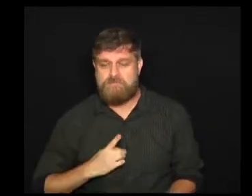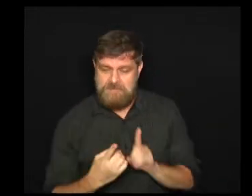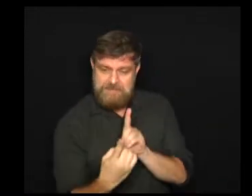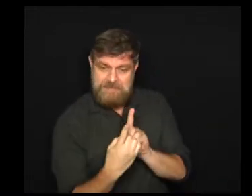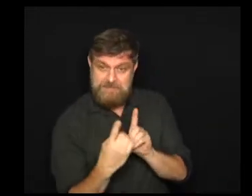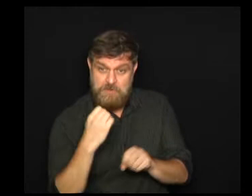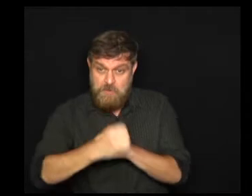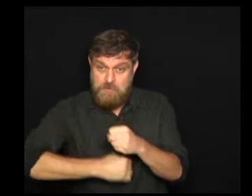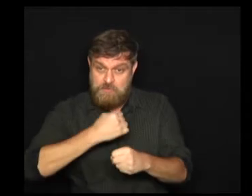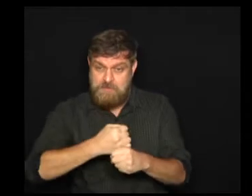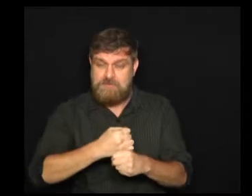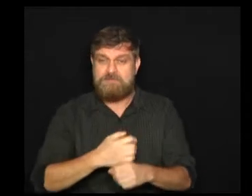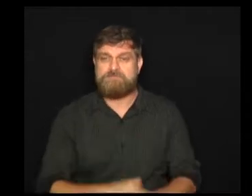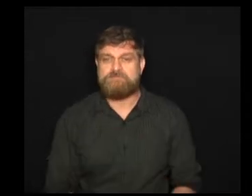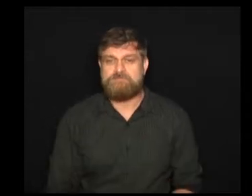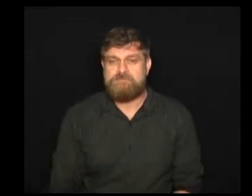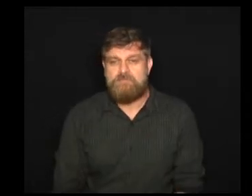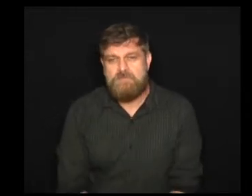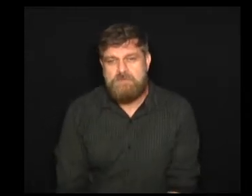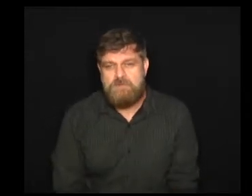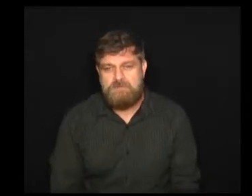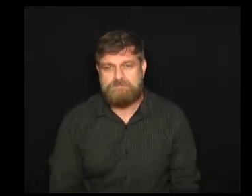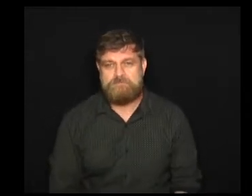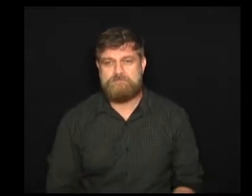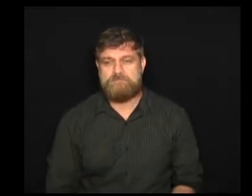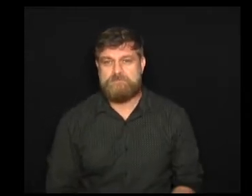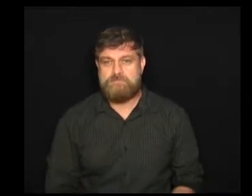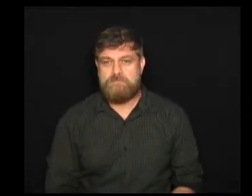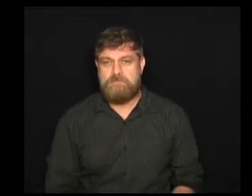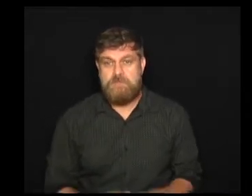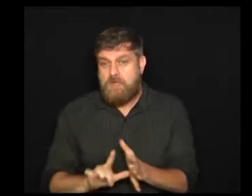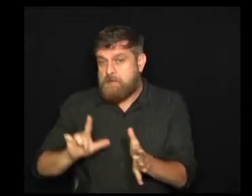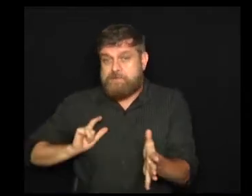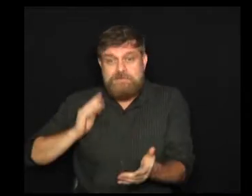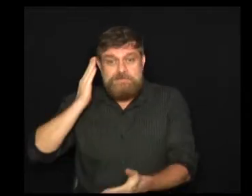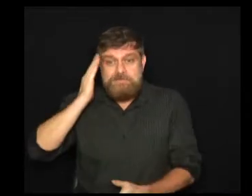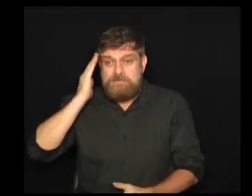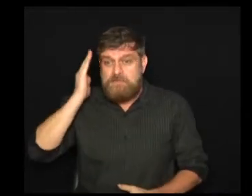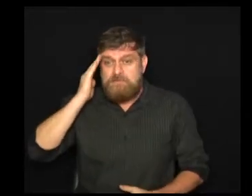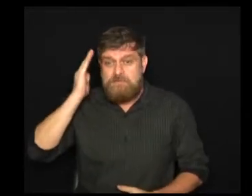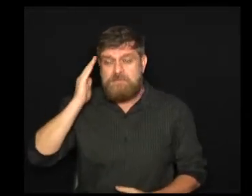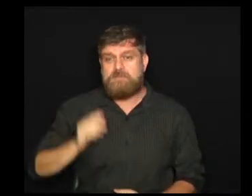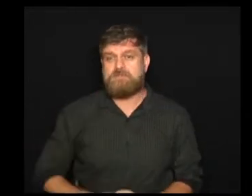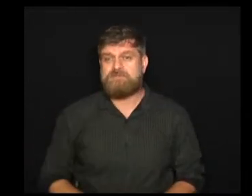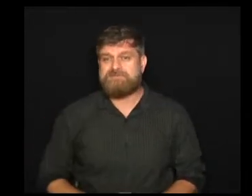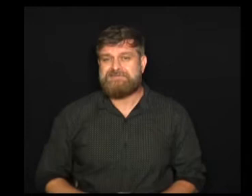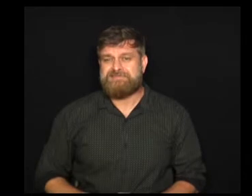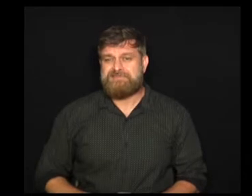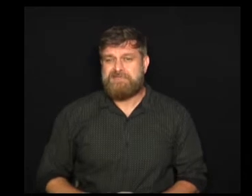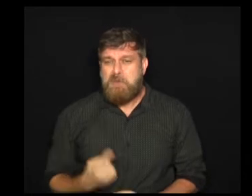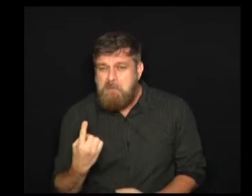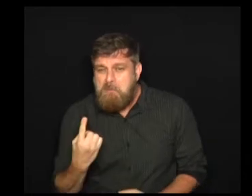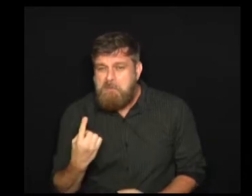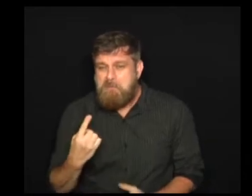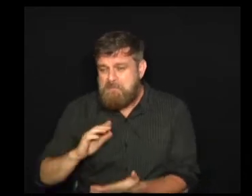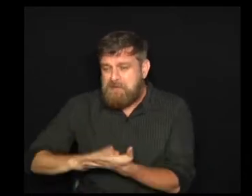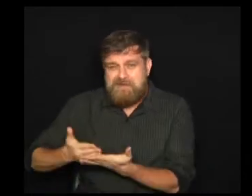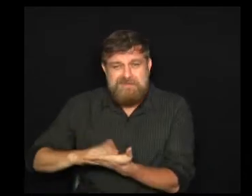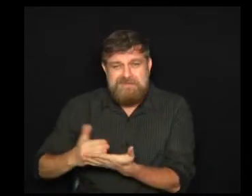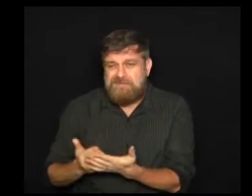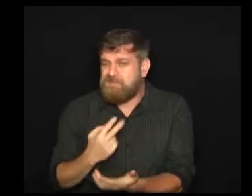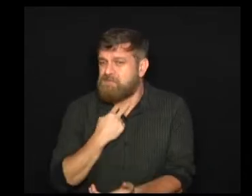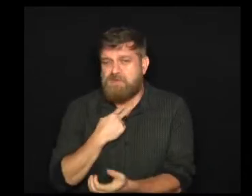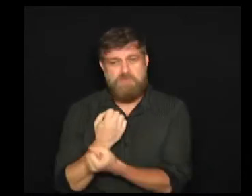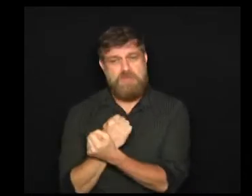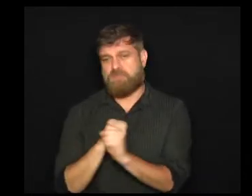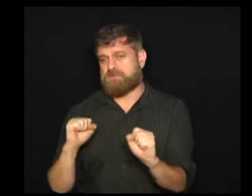ano. Então, antes nós sabíamos que o número de intérpretes, uma intérprete apenas,